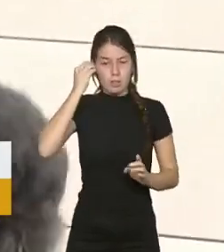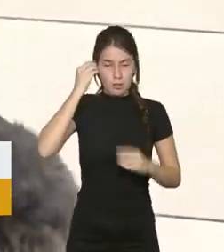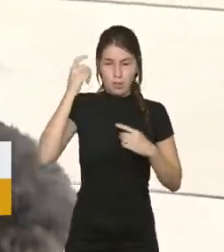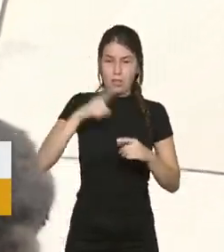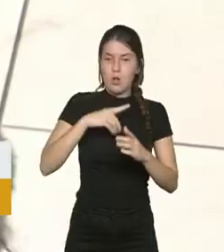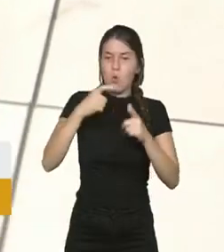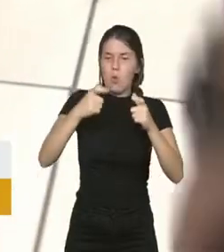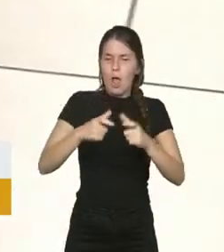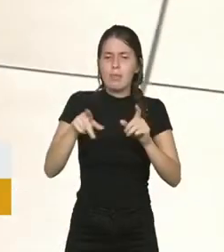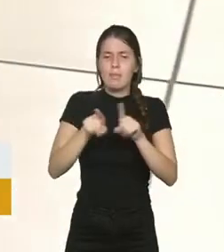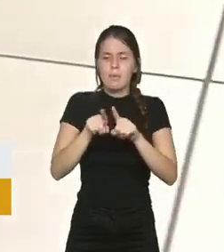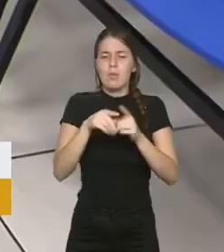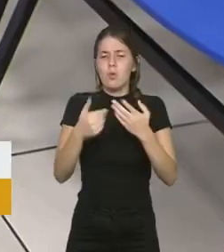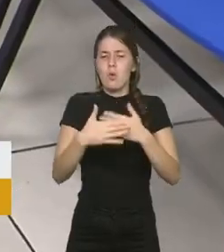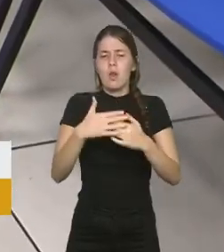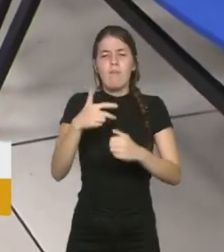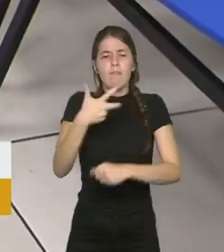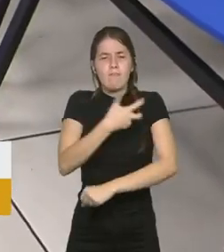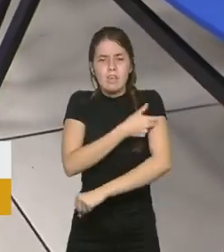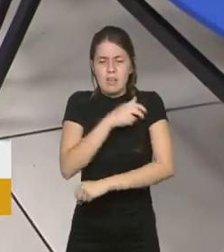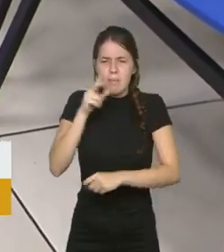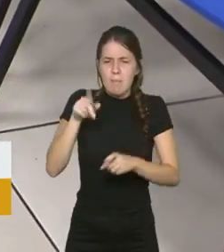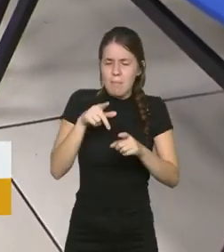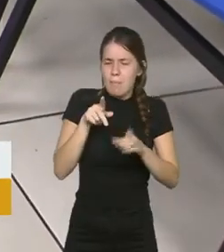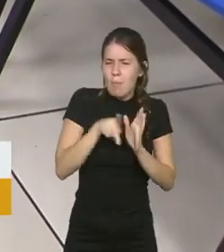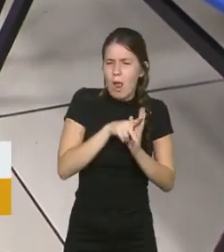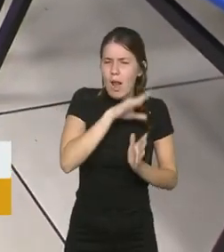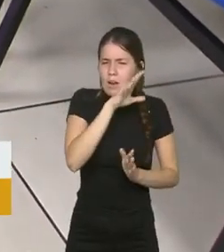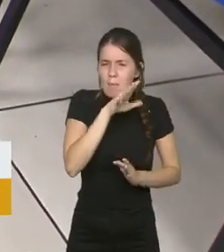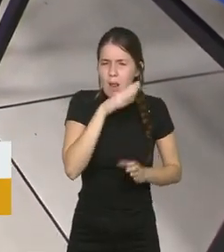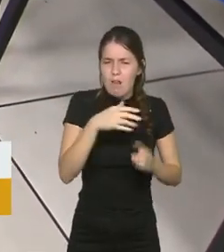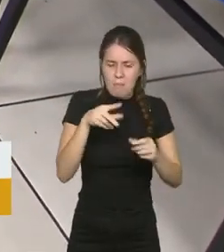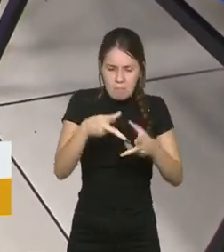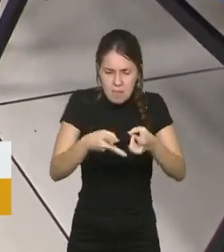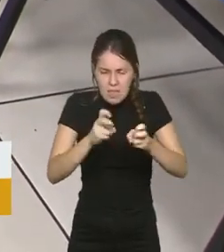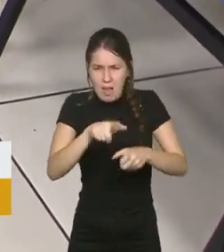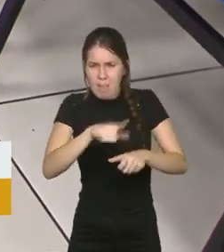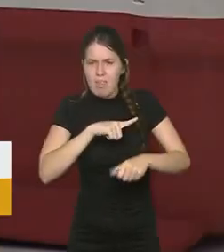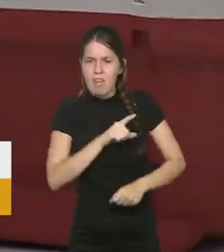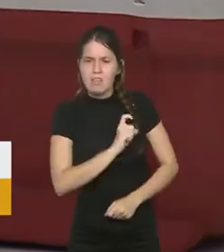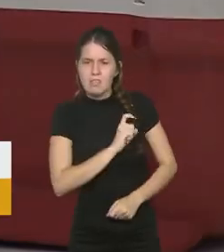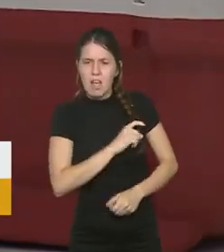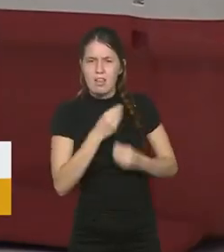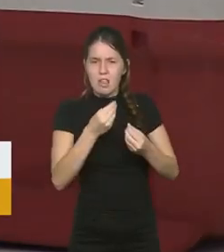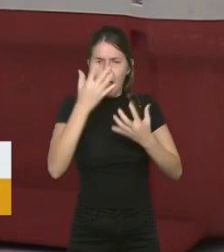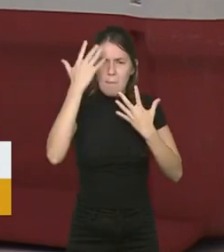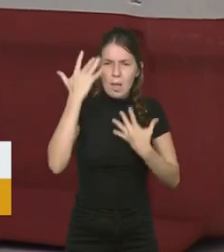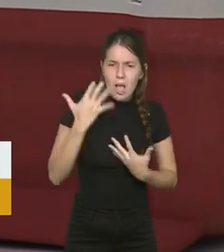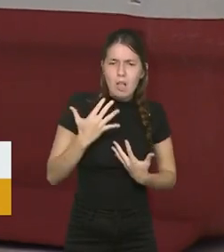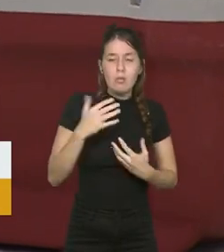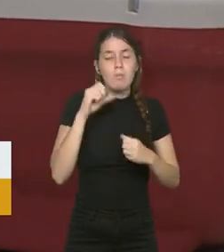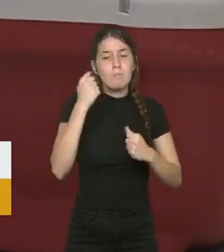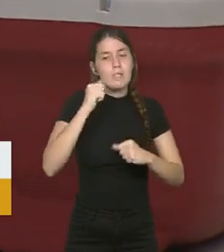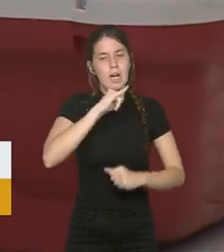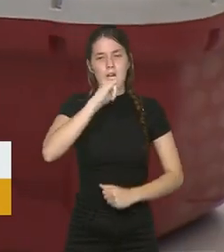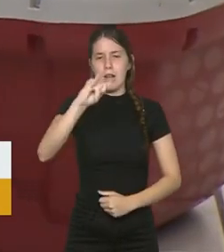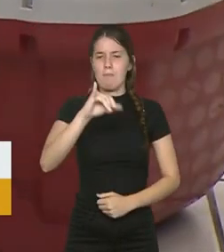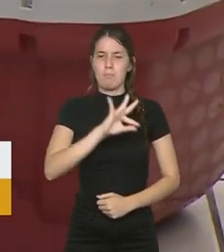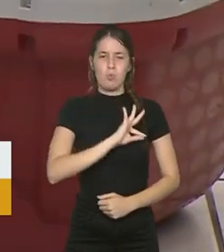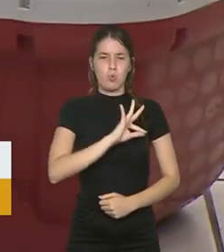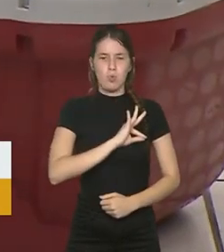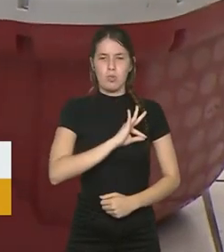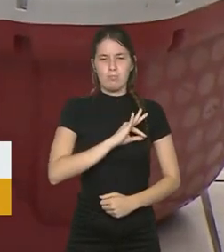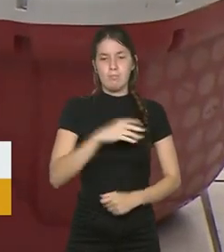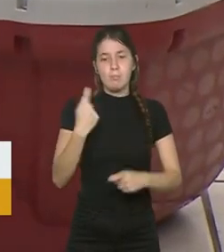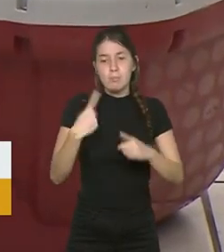clínicas veterinárias que perceberam sinais de maus tratos nos animais ficam obrigados a informar imediatamente a Delegacia de proteção ao